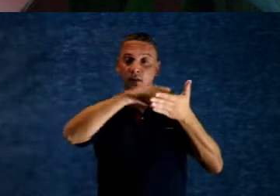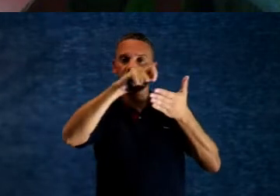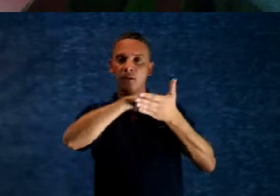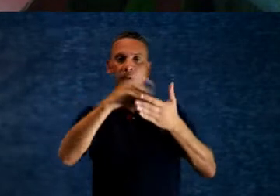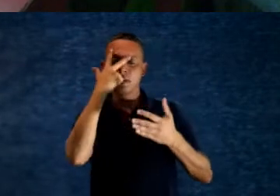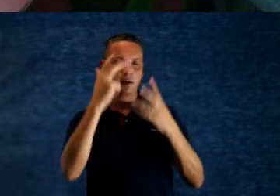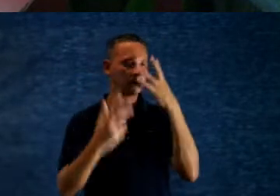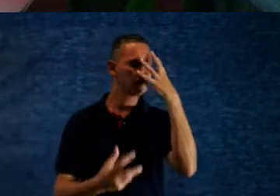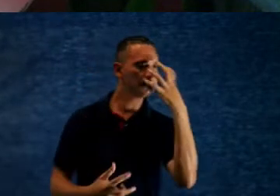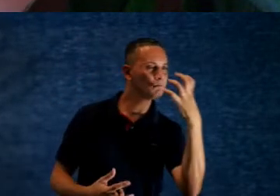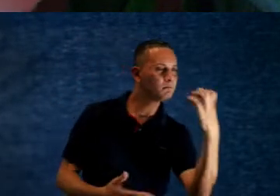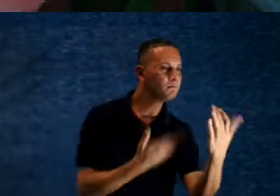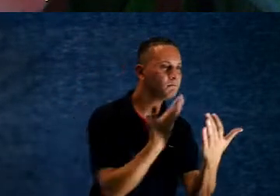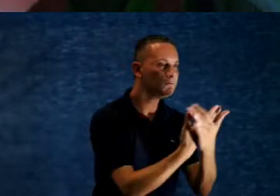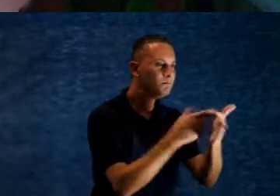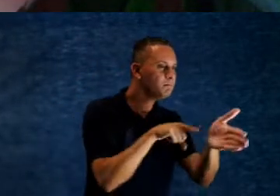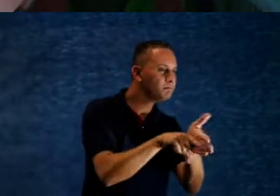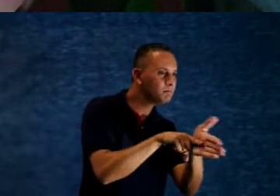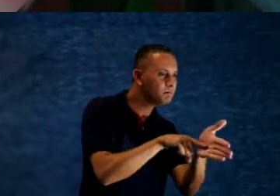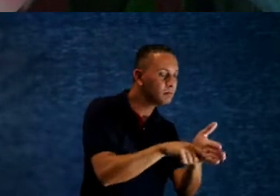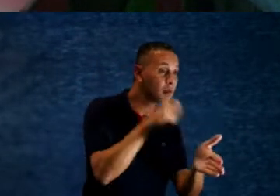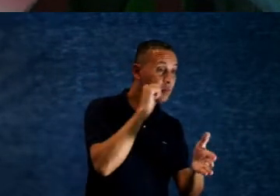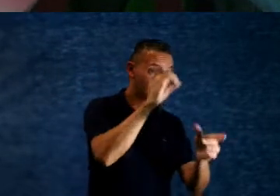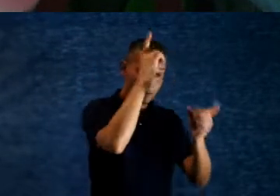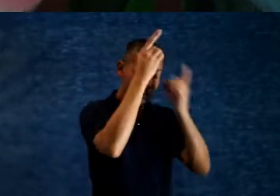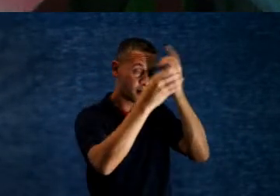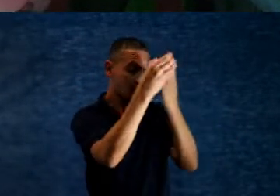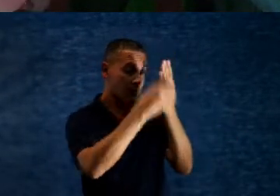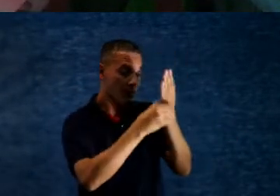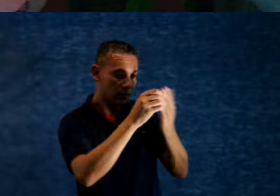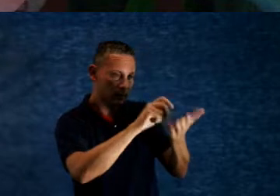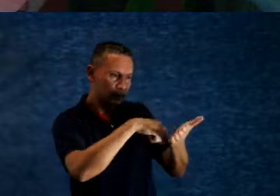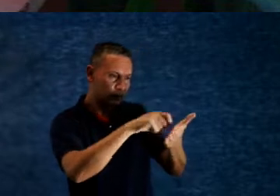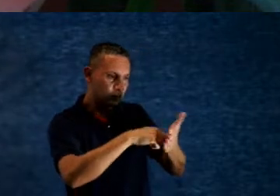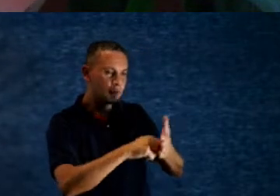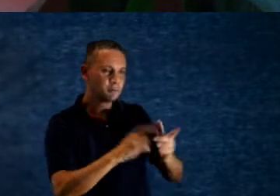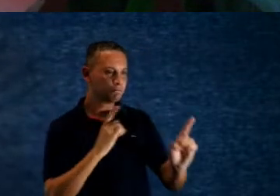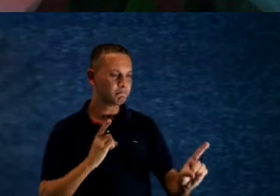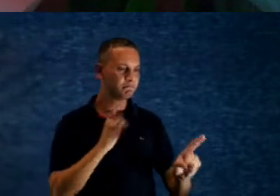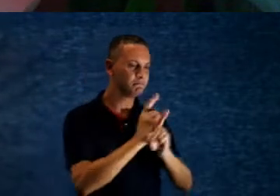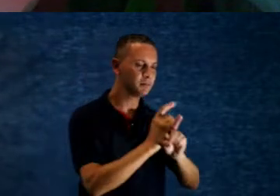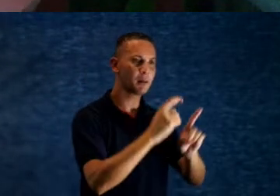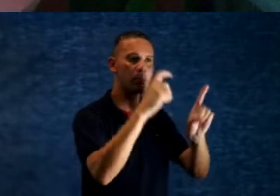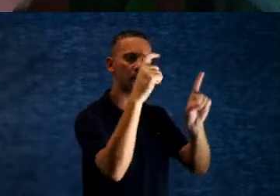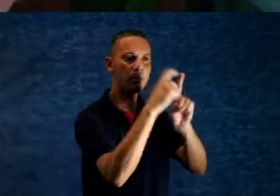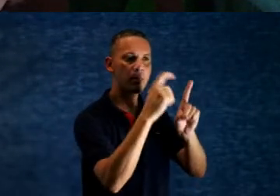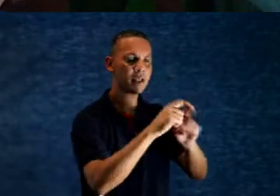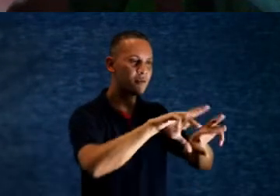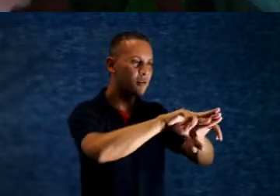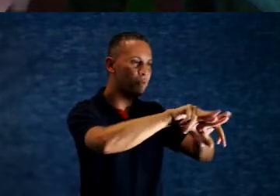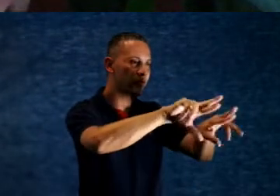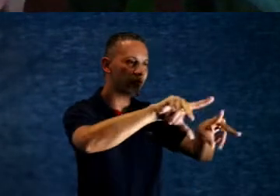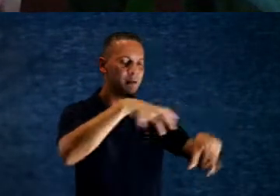sedutora, plena e estudada, a autora desfila, descoberta, a palavra que instrói, condena